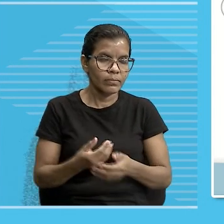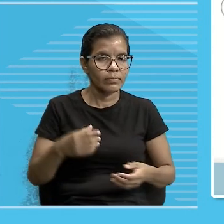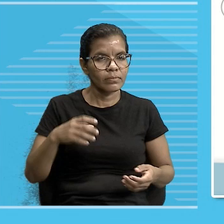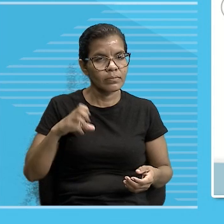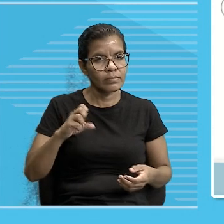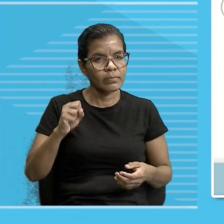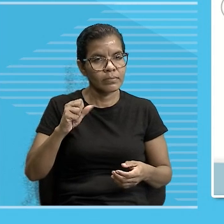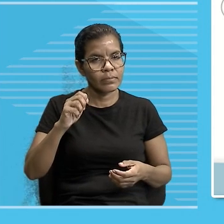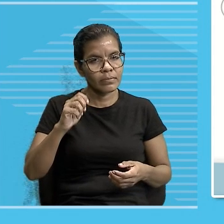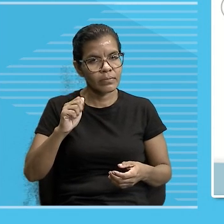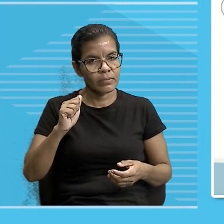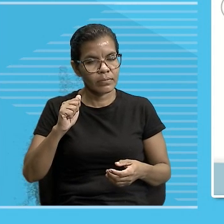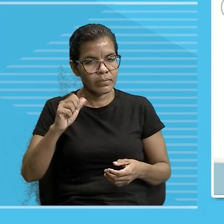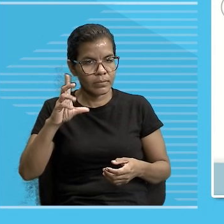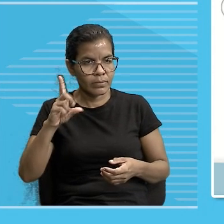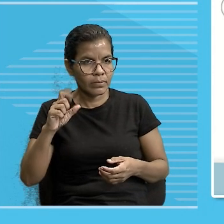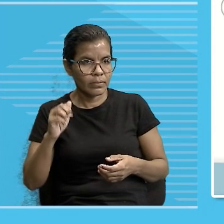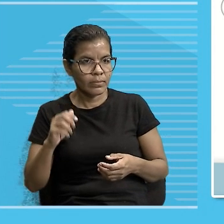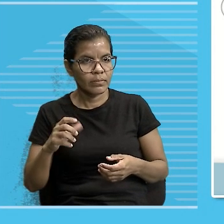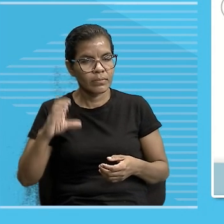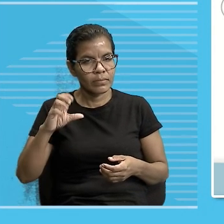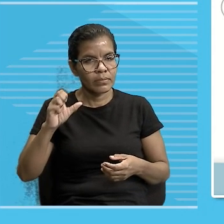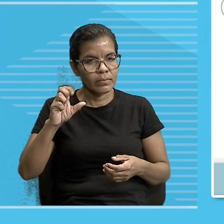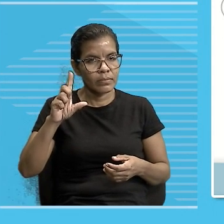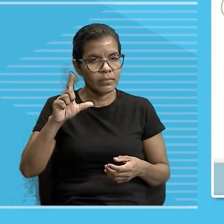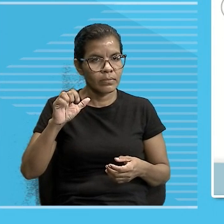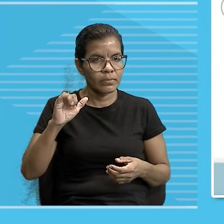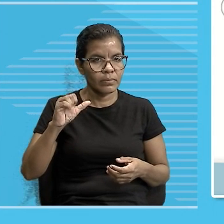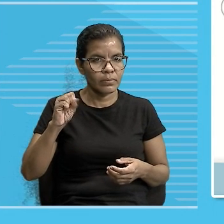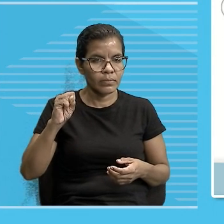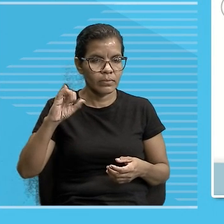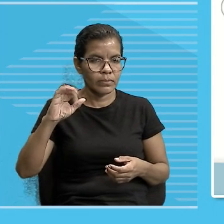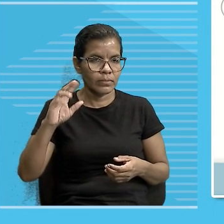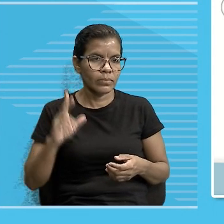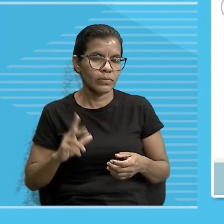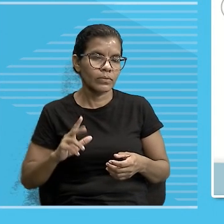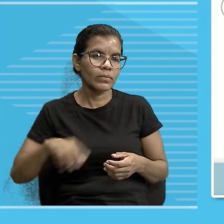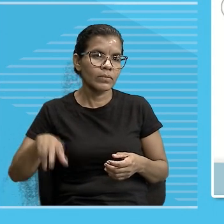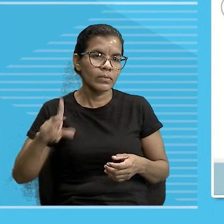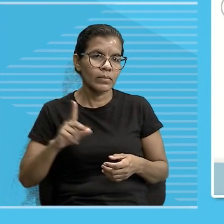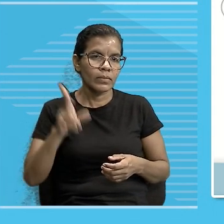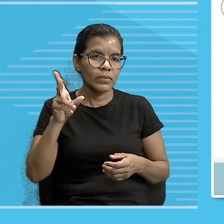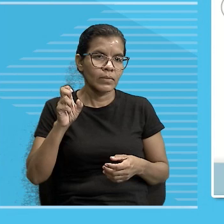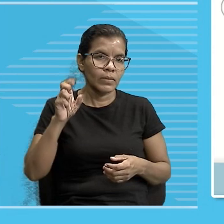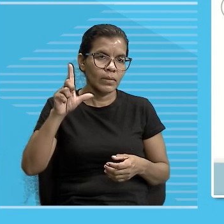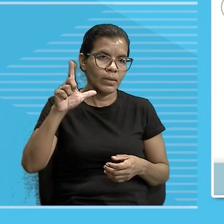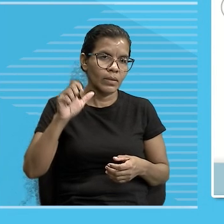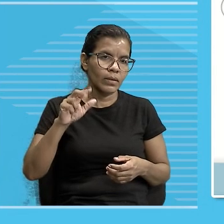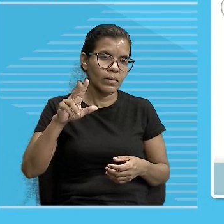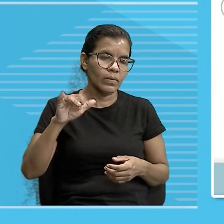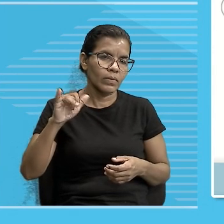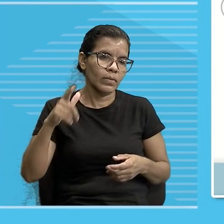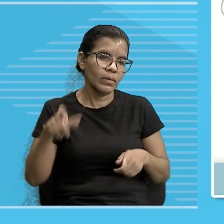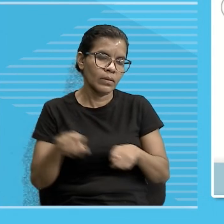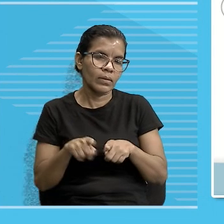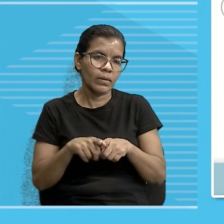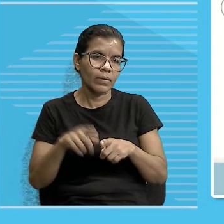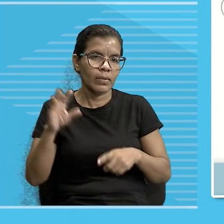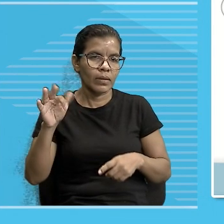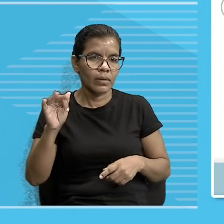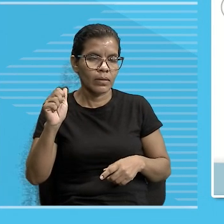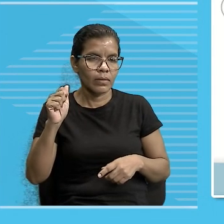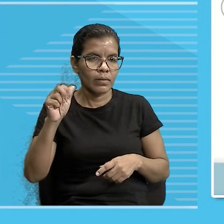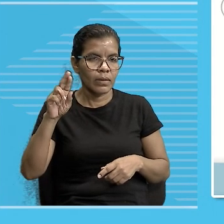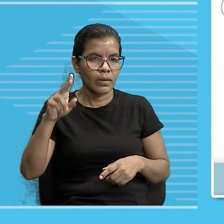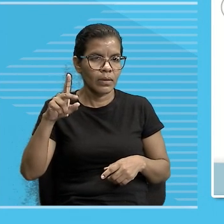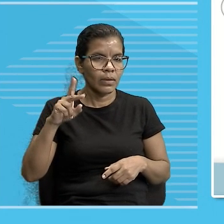escala Celsius, escala Kelvin, escala Fahrenheit. Tá? E aí, no nosso encontro